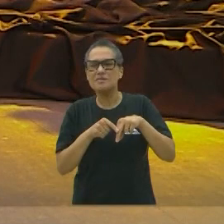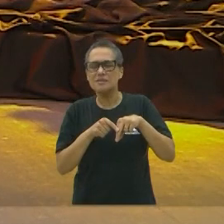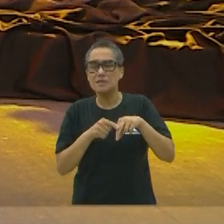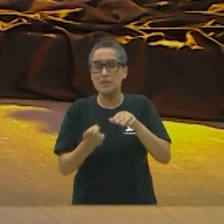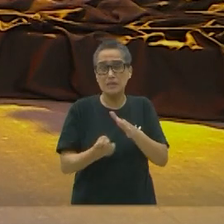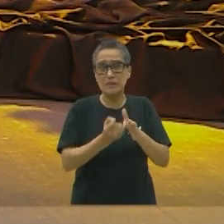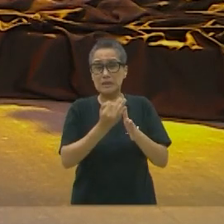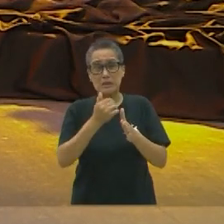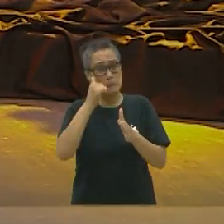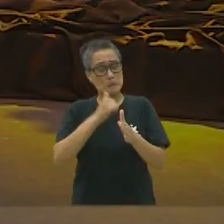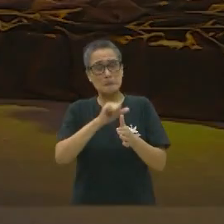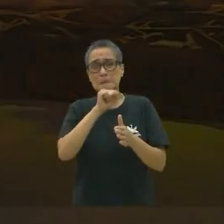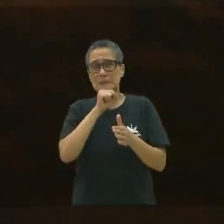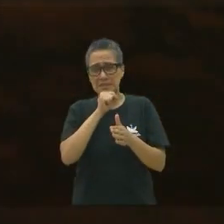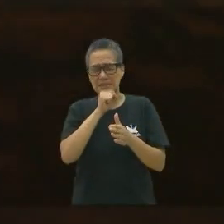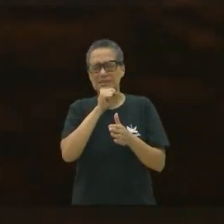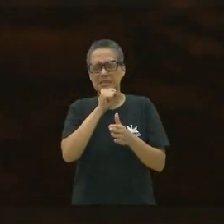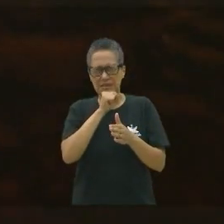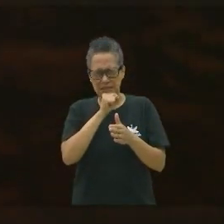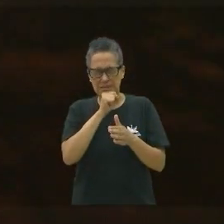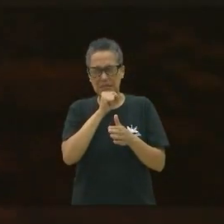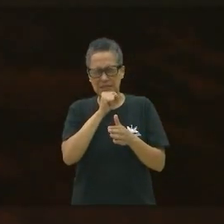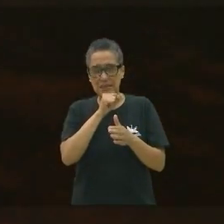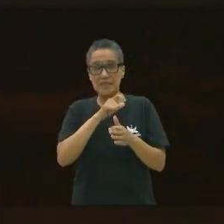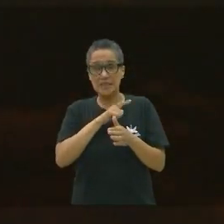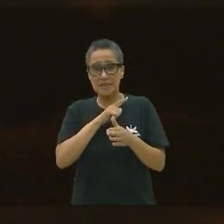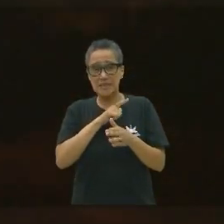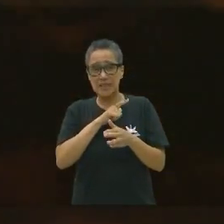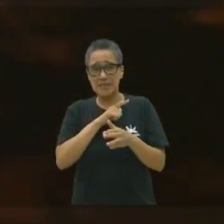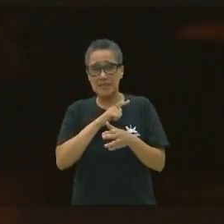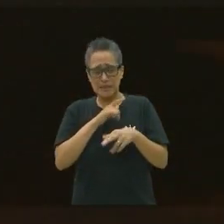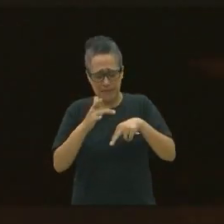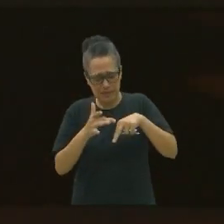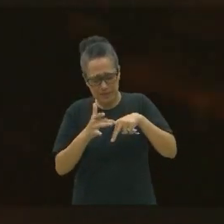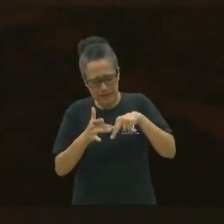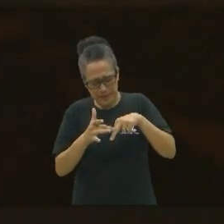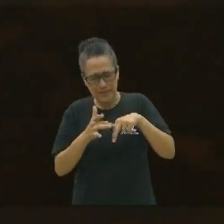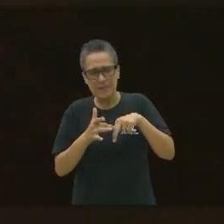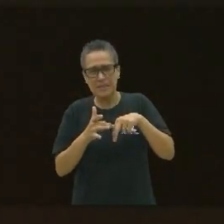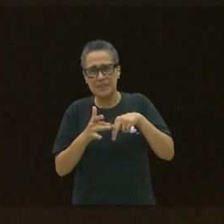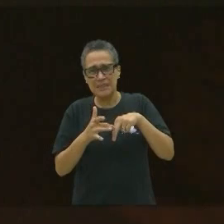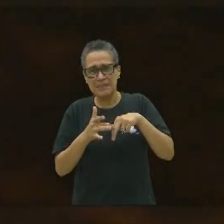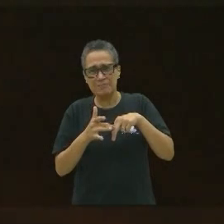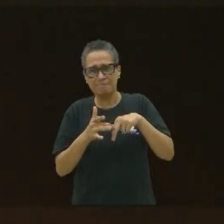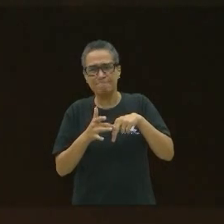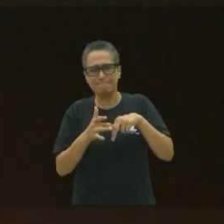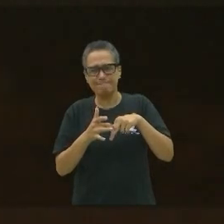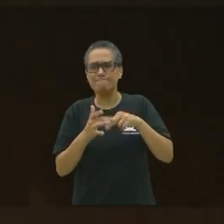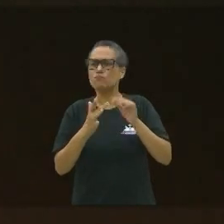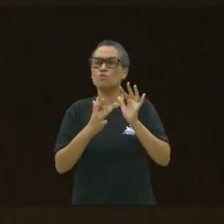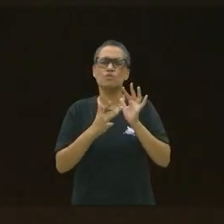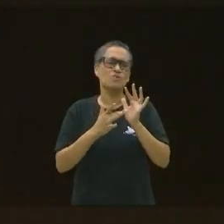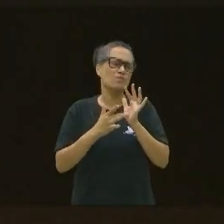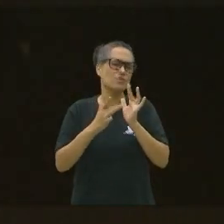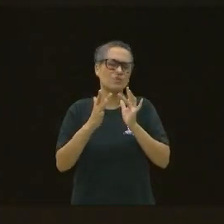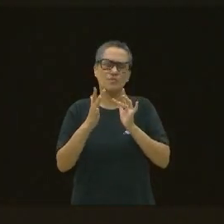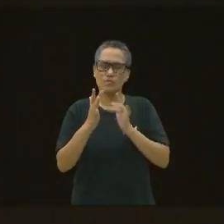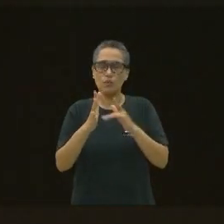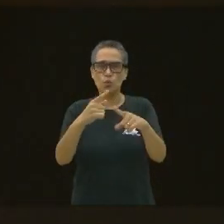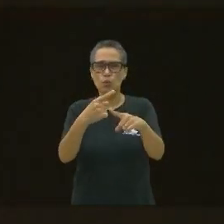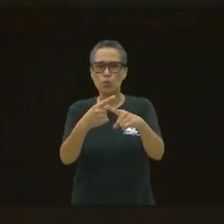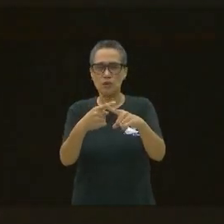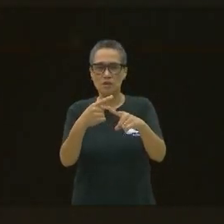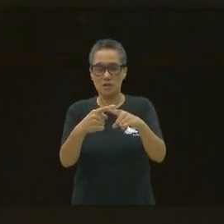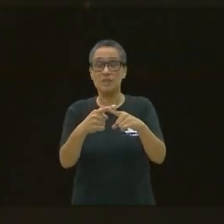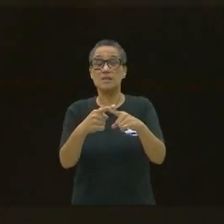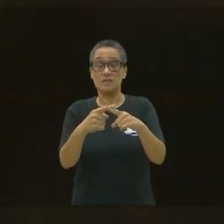minha filha, à chaga do joelho de Jesus, pois o Senhor mostrava exatamente os teus